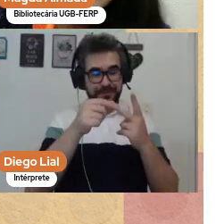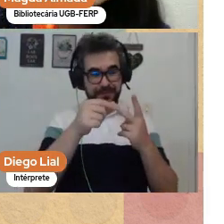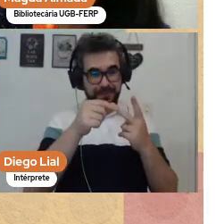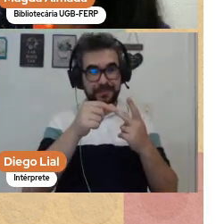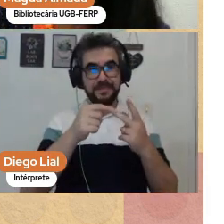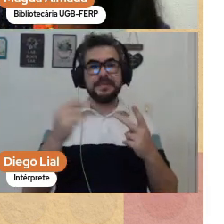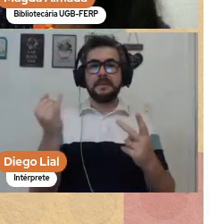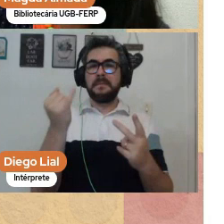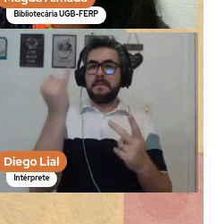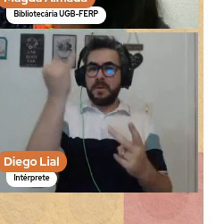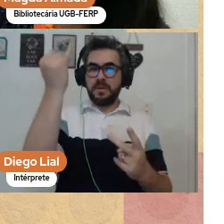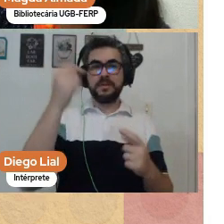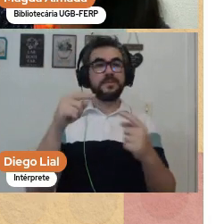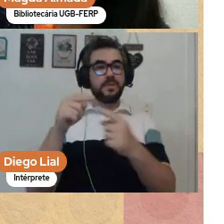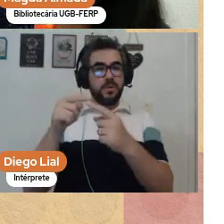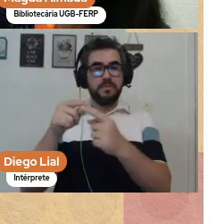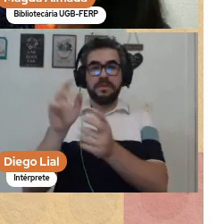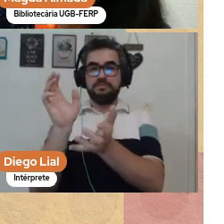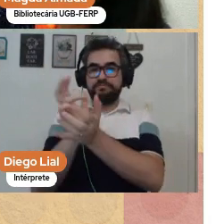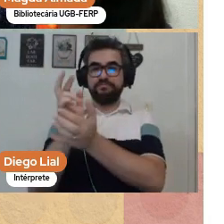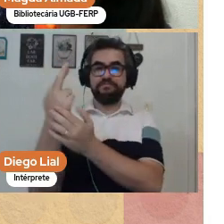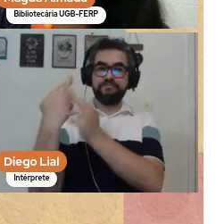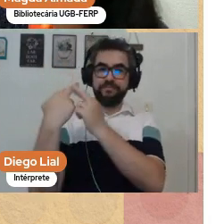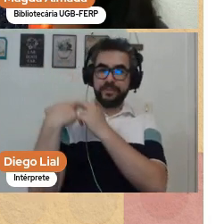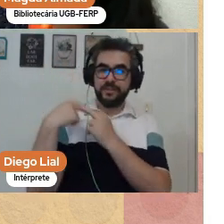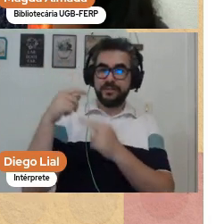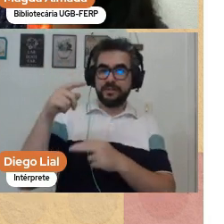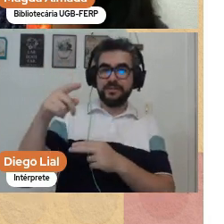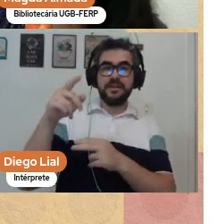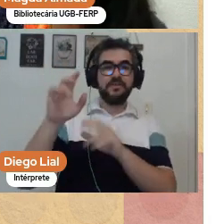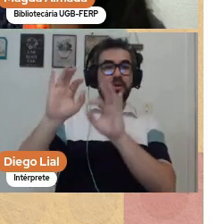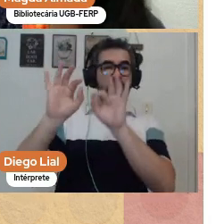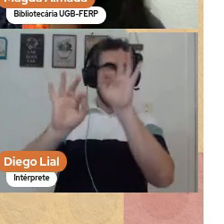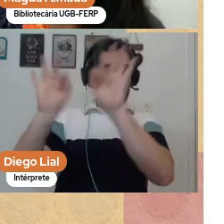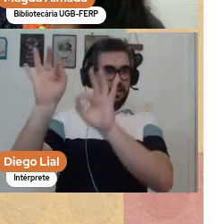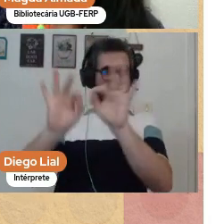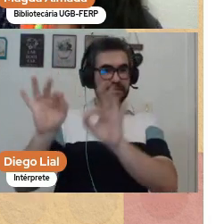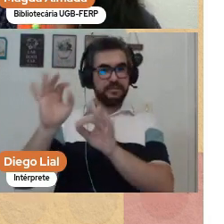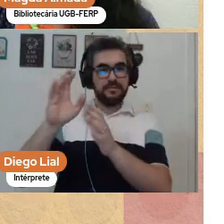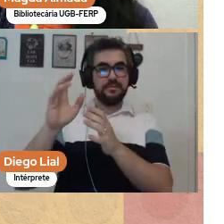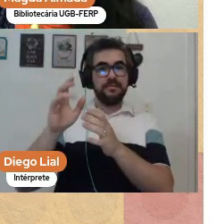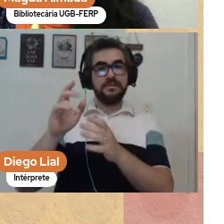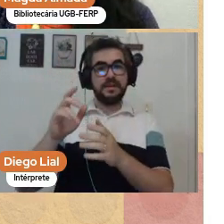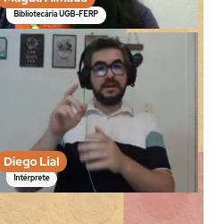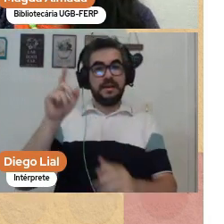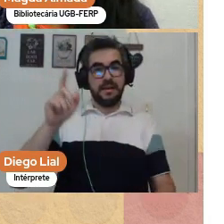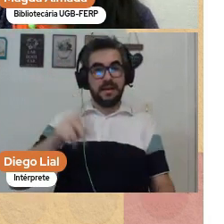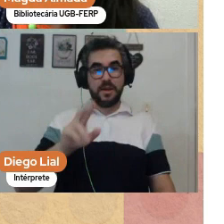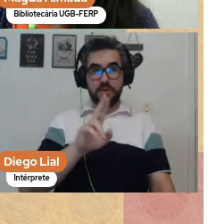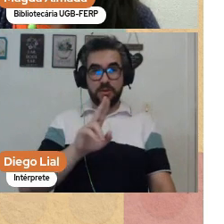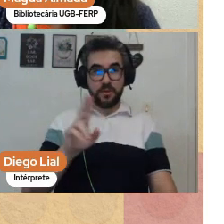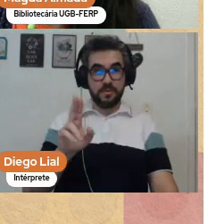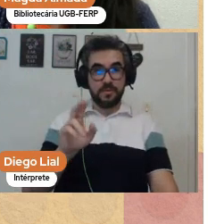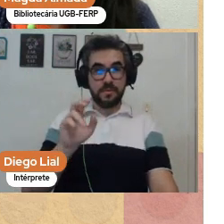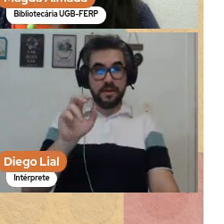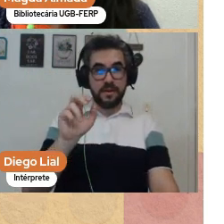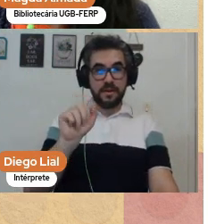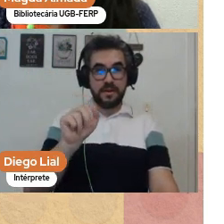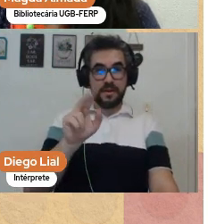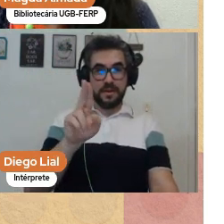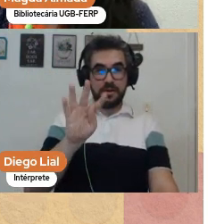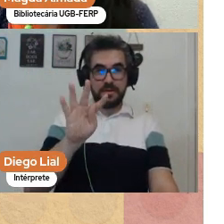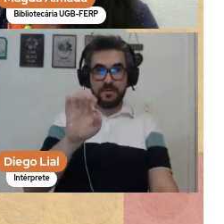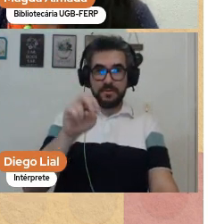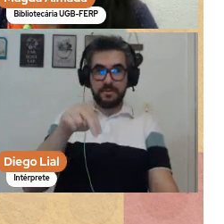pelo organizacional, pelo técnico, pelo legal, é um elemento autenticidade. Ele é previsto, né, ele é